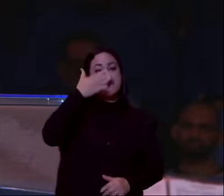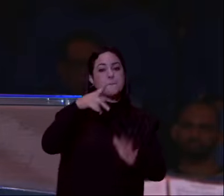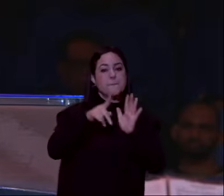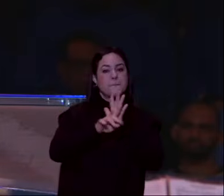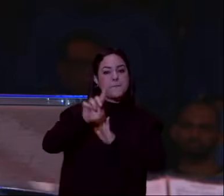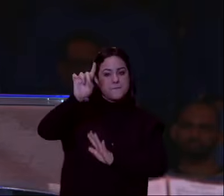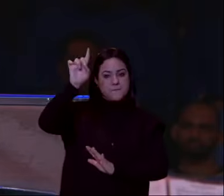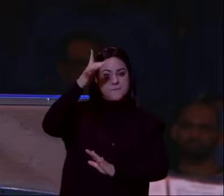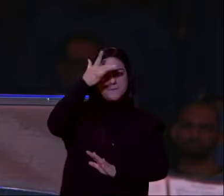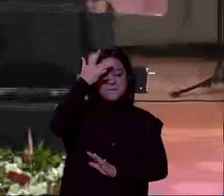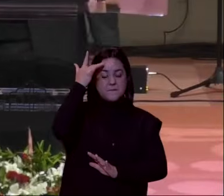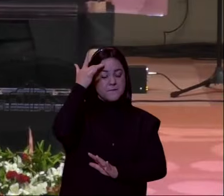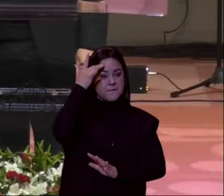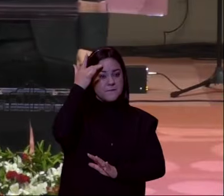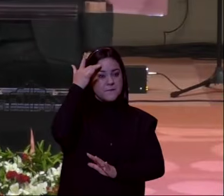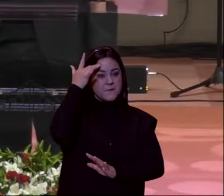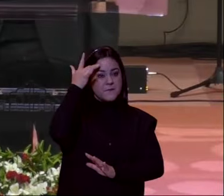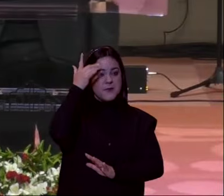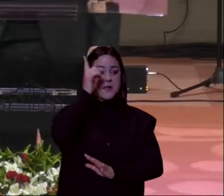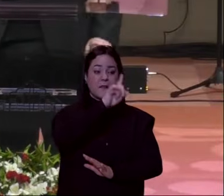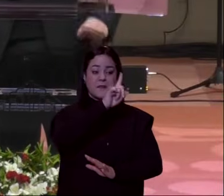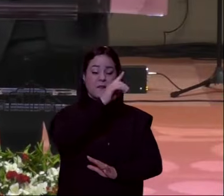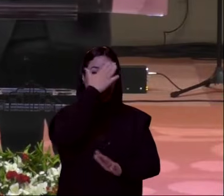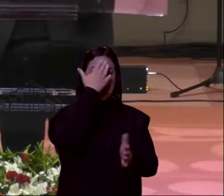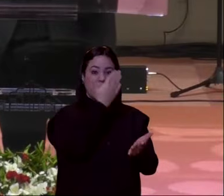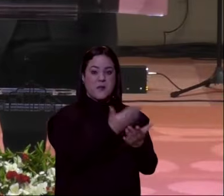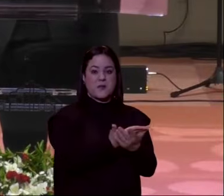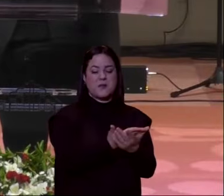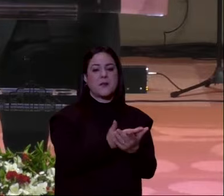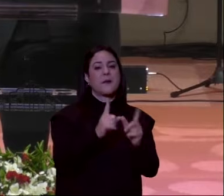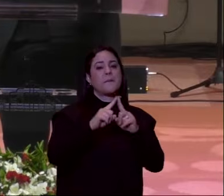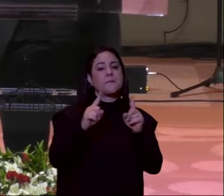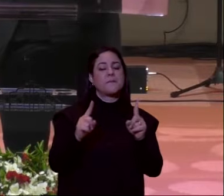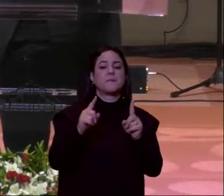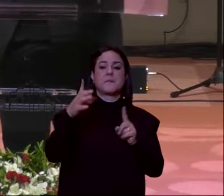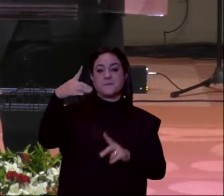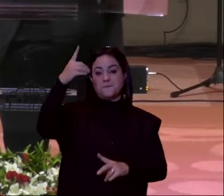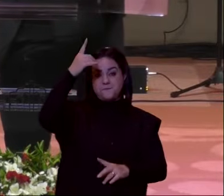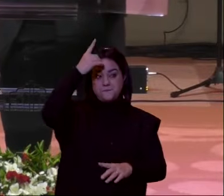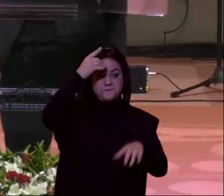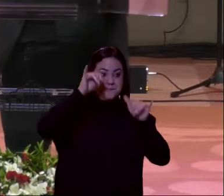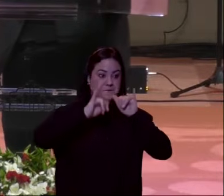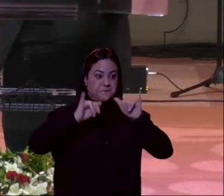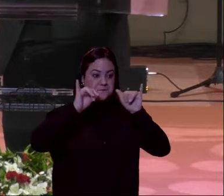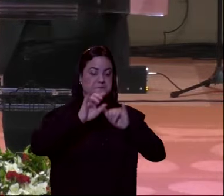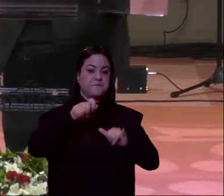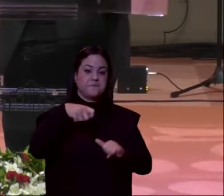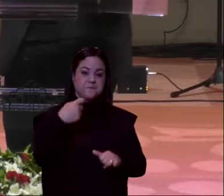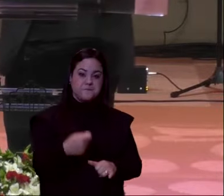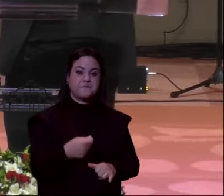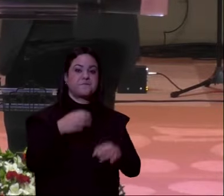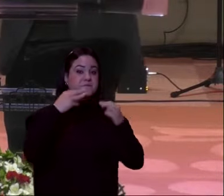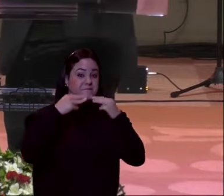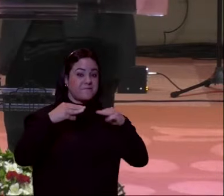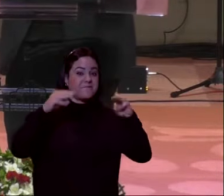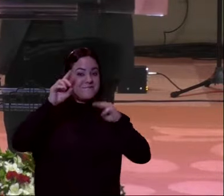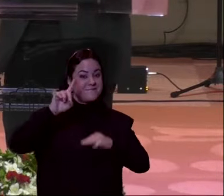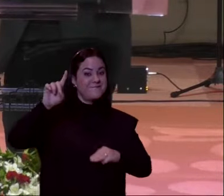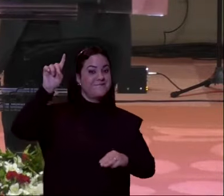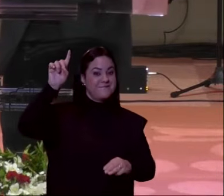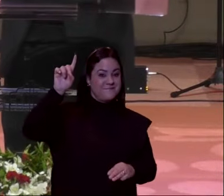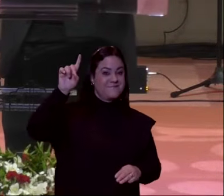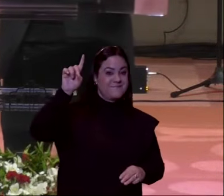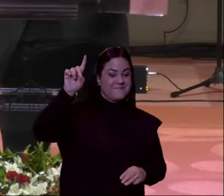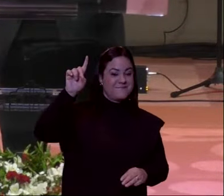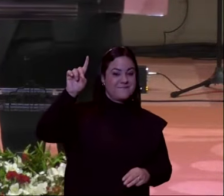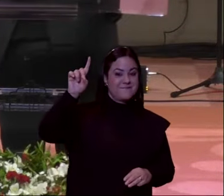Deus para os descrentes e não para os cristãos. Mas o dom de anunciar a mensagem de Deus é um sinal para os cristãos e não